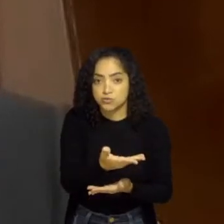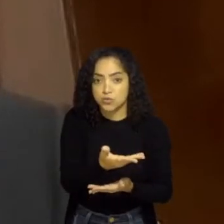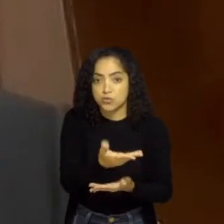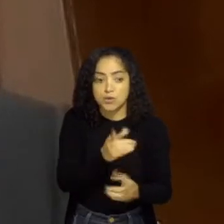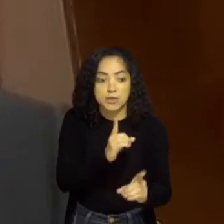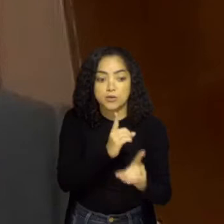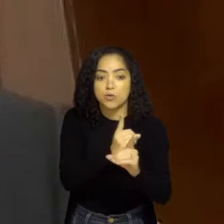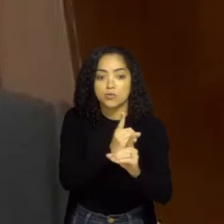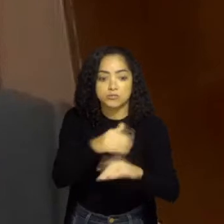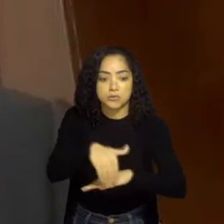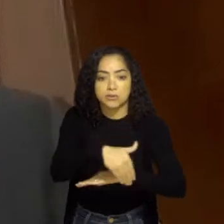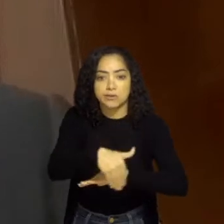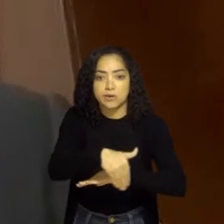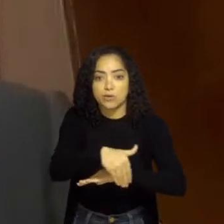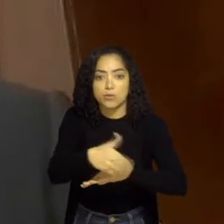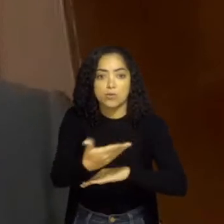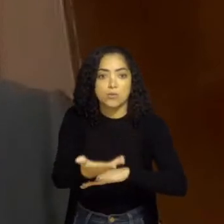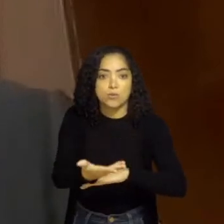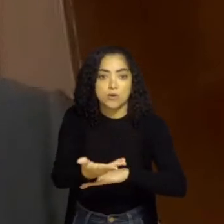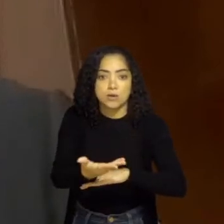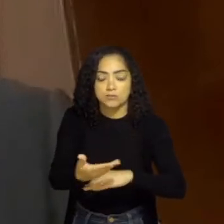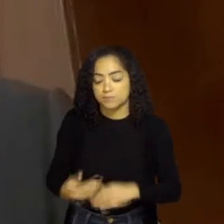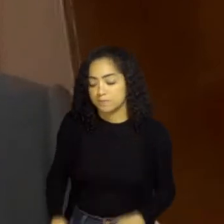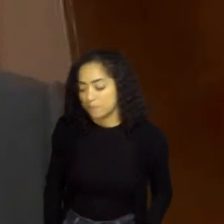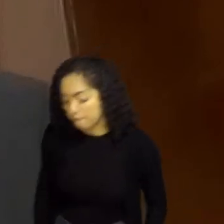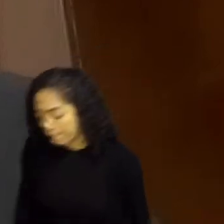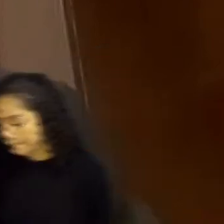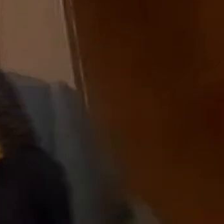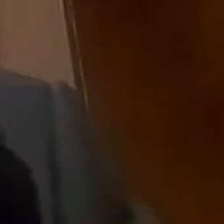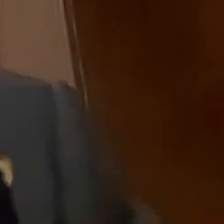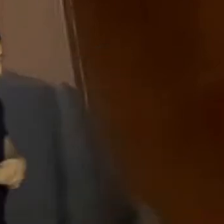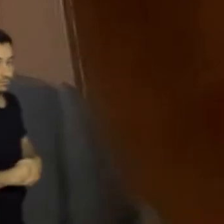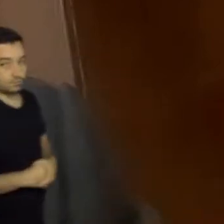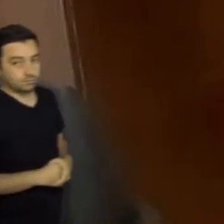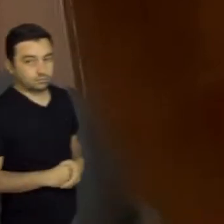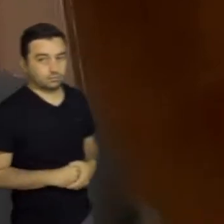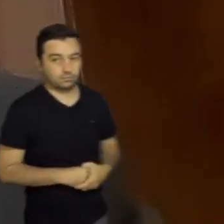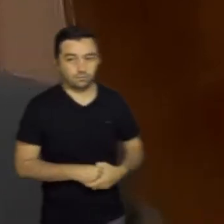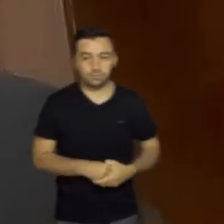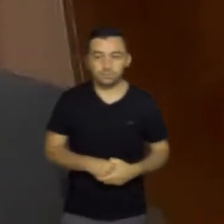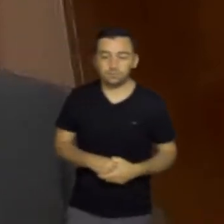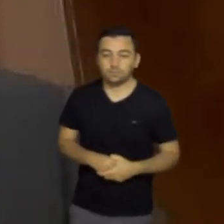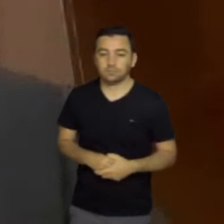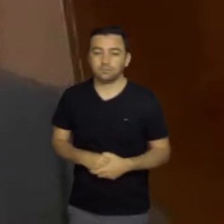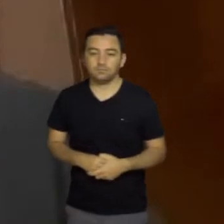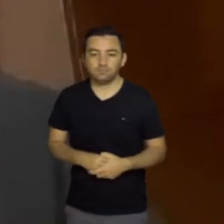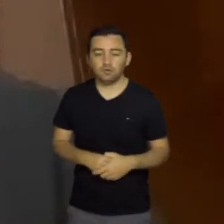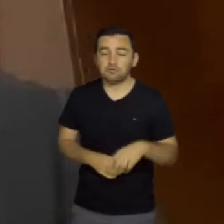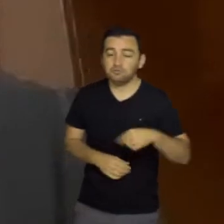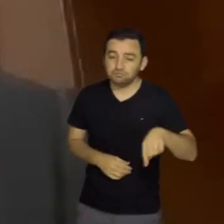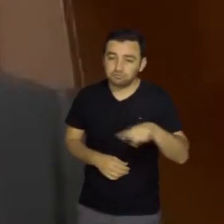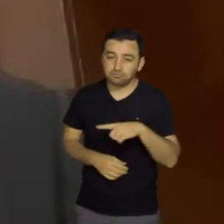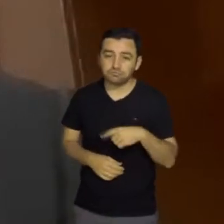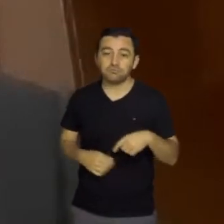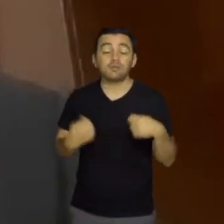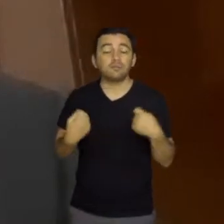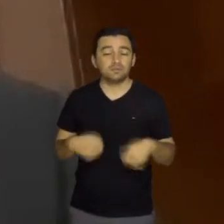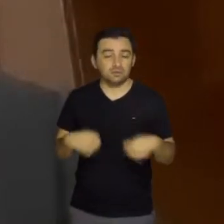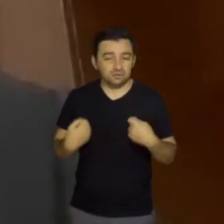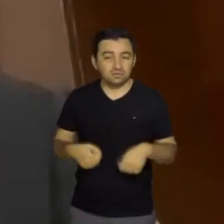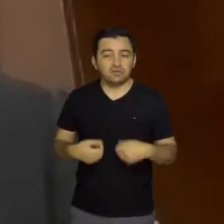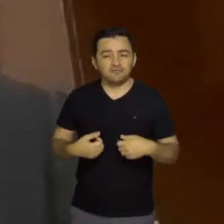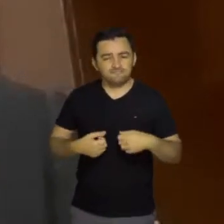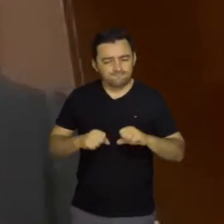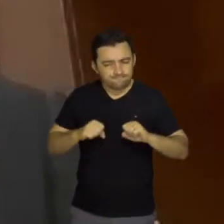no meio da rua? Então, nós temos que realmente nos debruçar sobre essa situação, porque isso